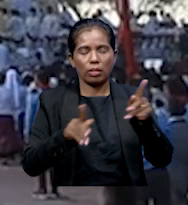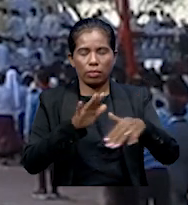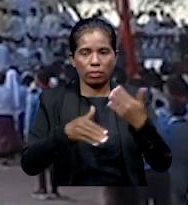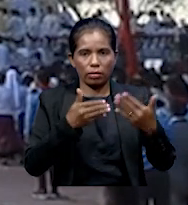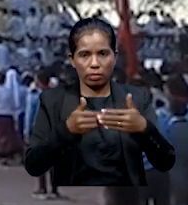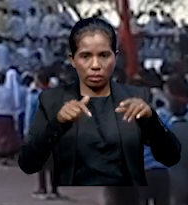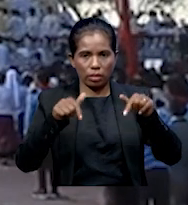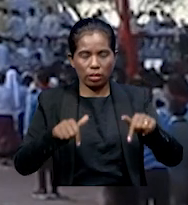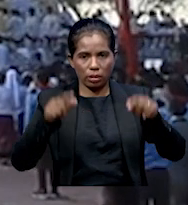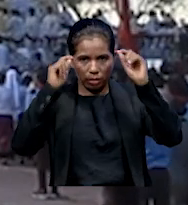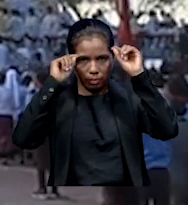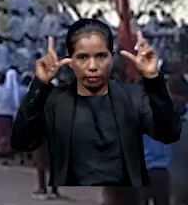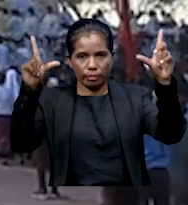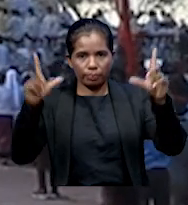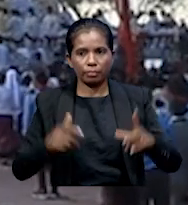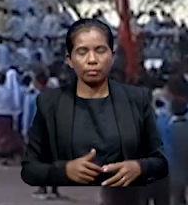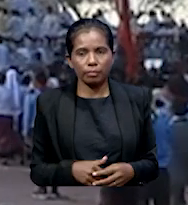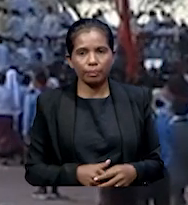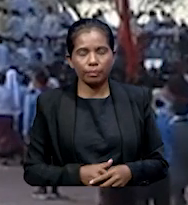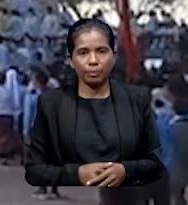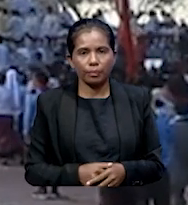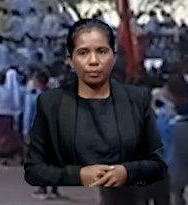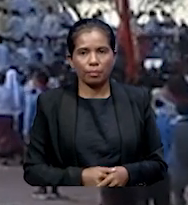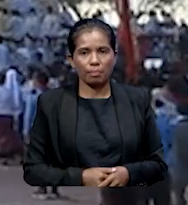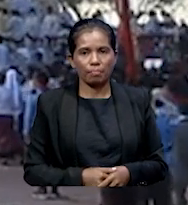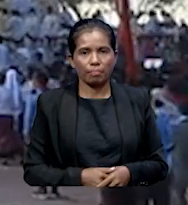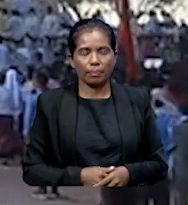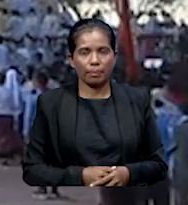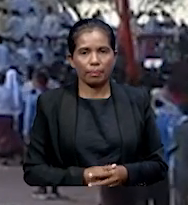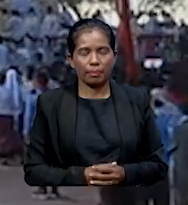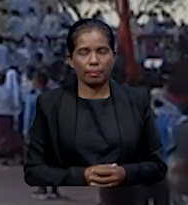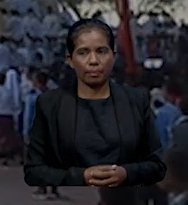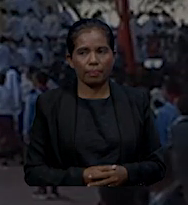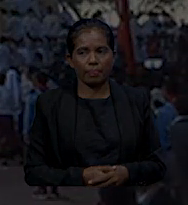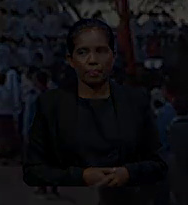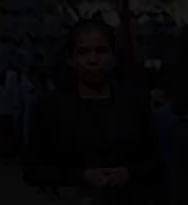e a território Timor-Leste. Efizene Babu, Antônio Correia, GMN.